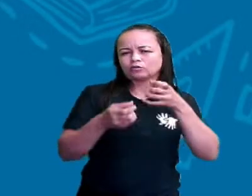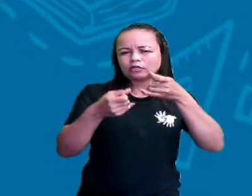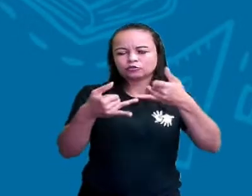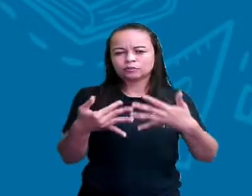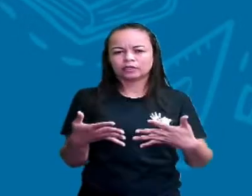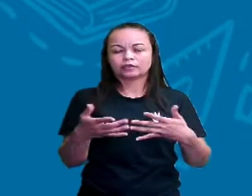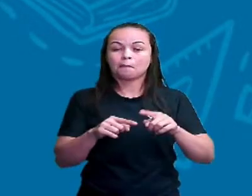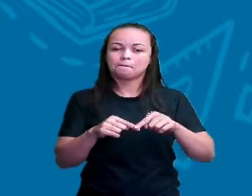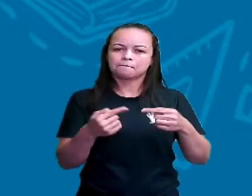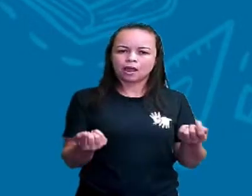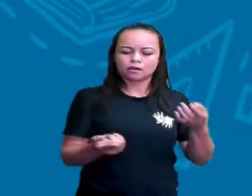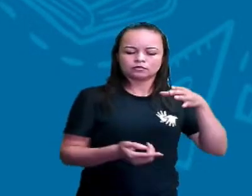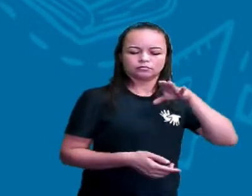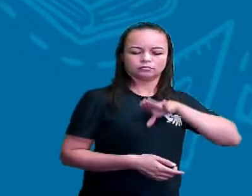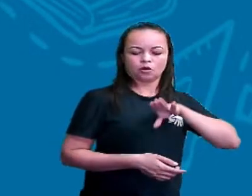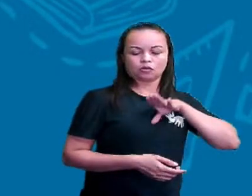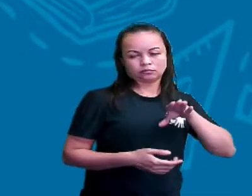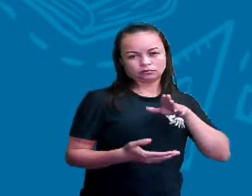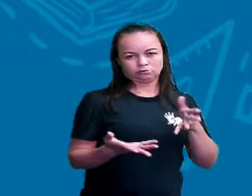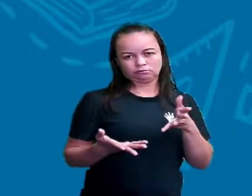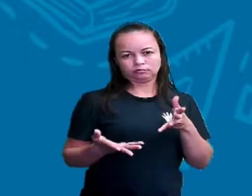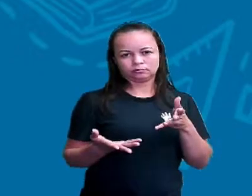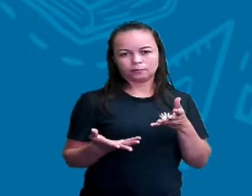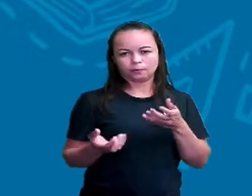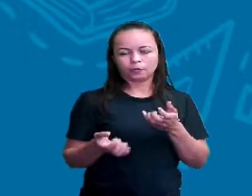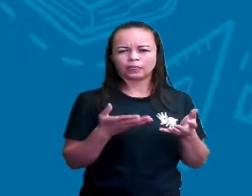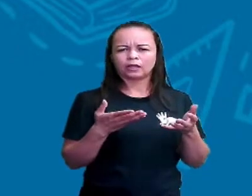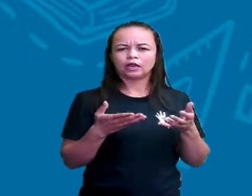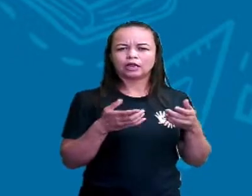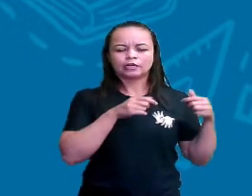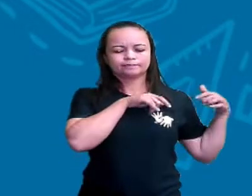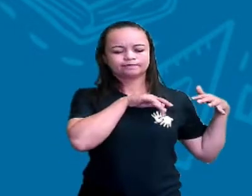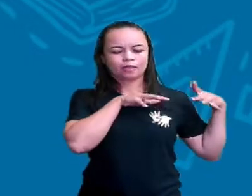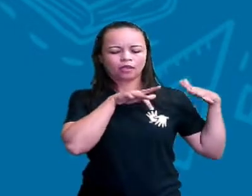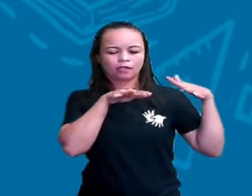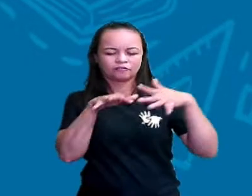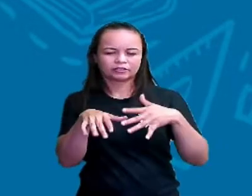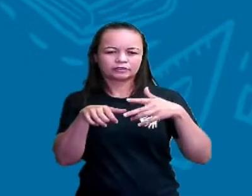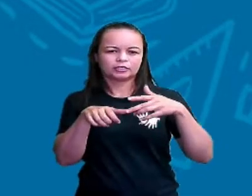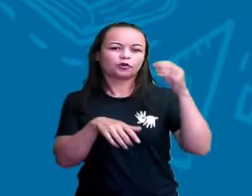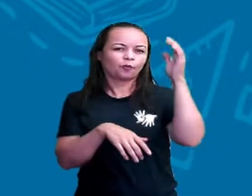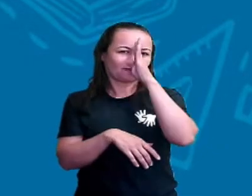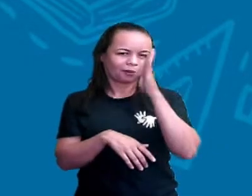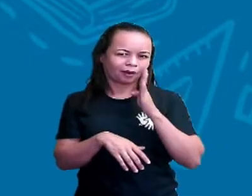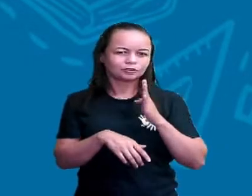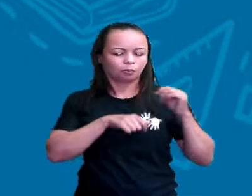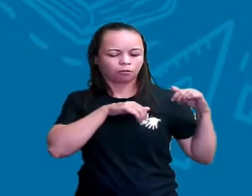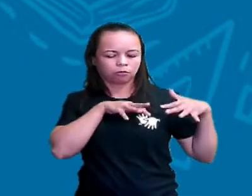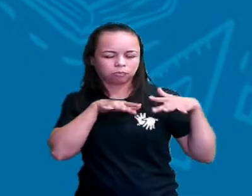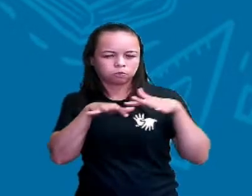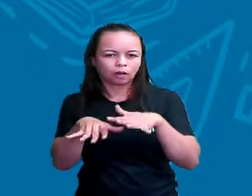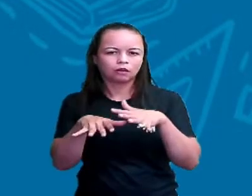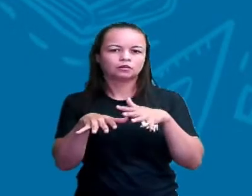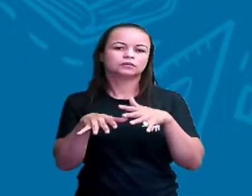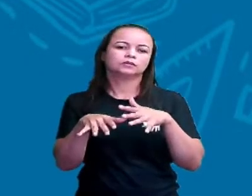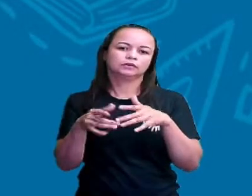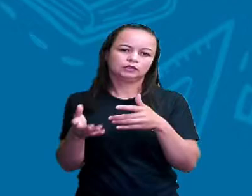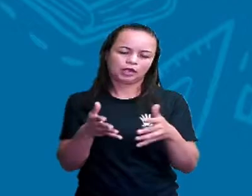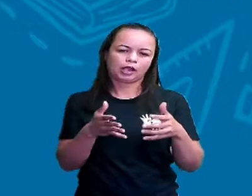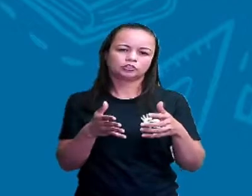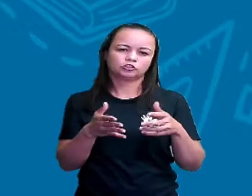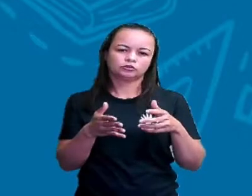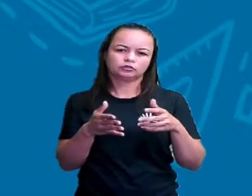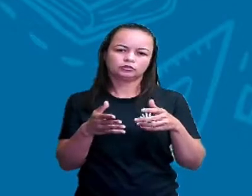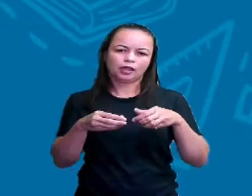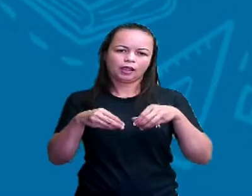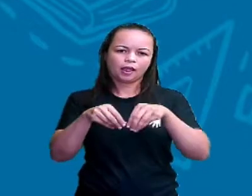os portugueses, eles invadiram as terras brasileiras, né? As terras dos povos indígenas, né?